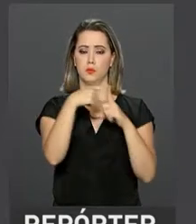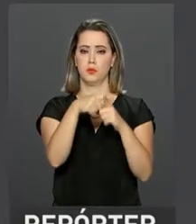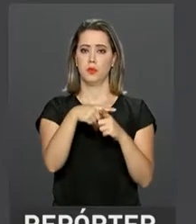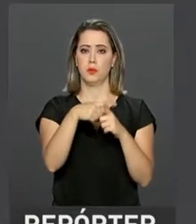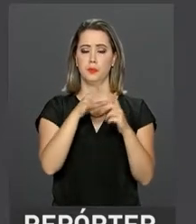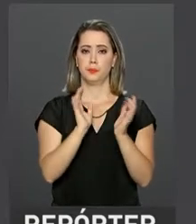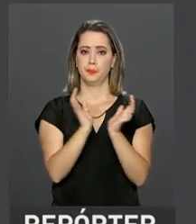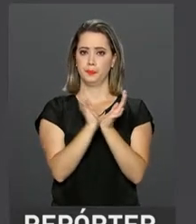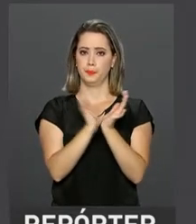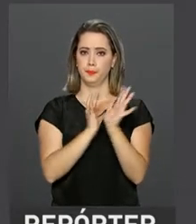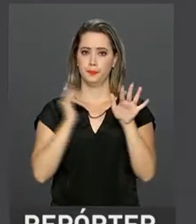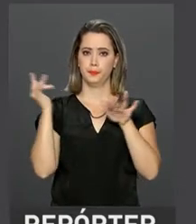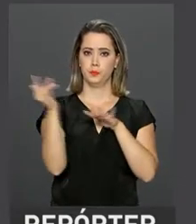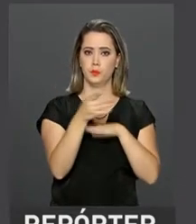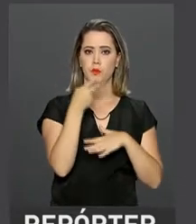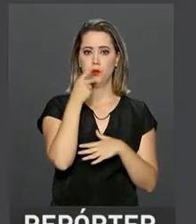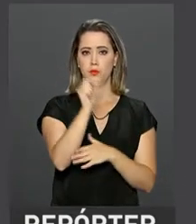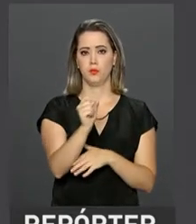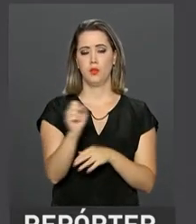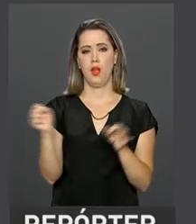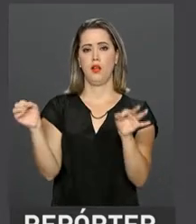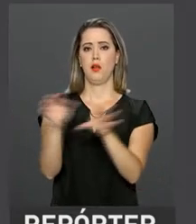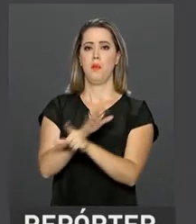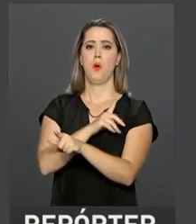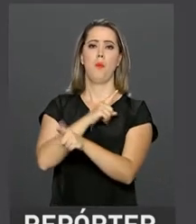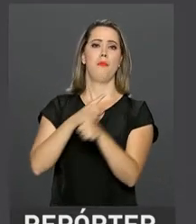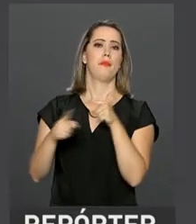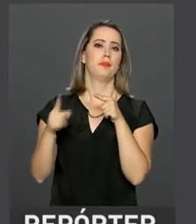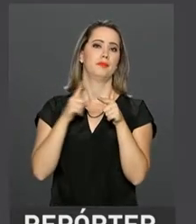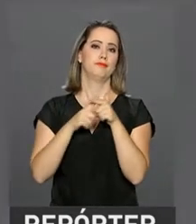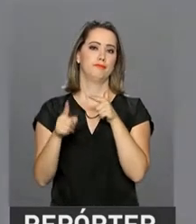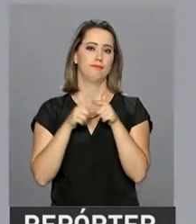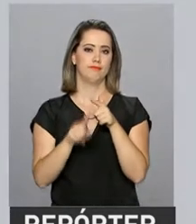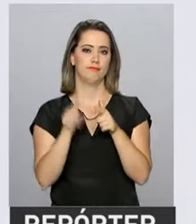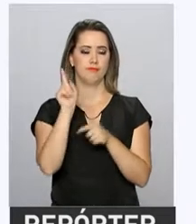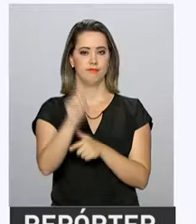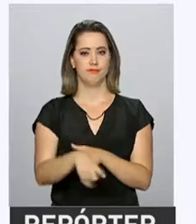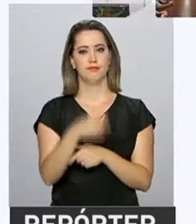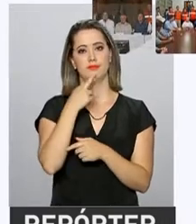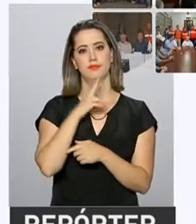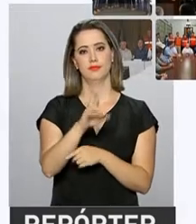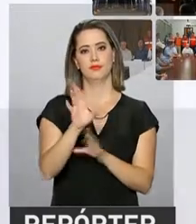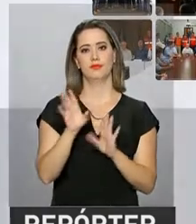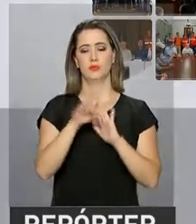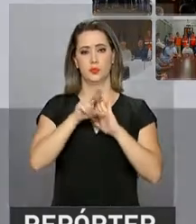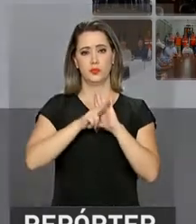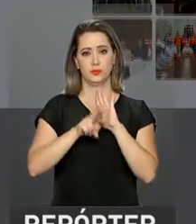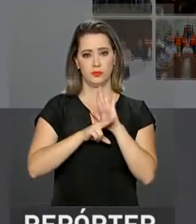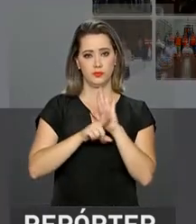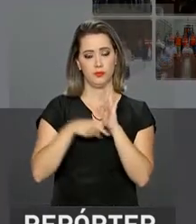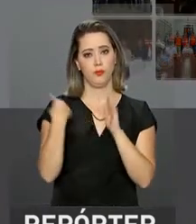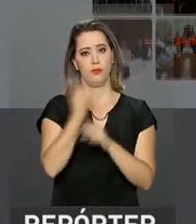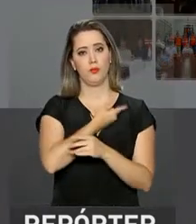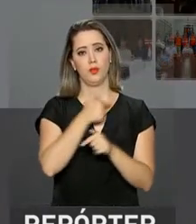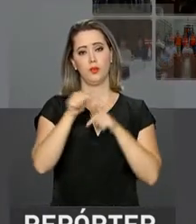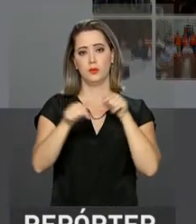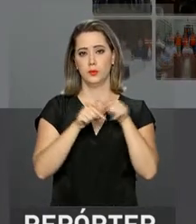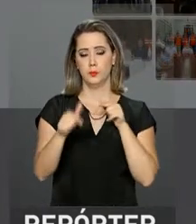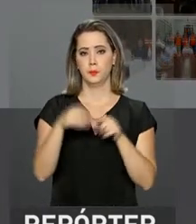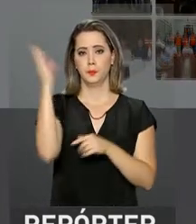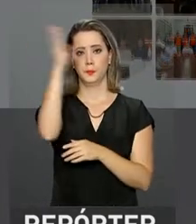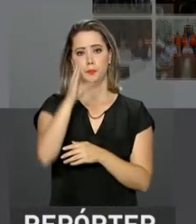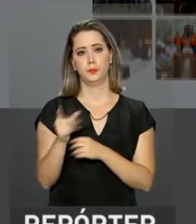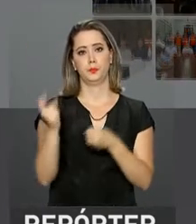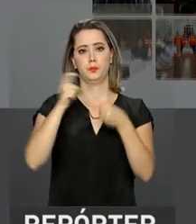pelas redes sociais ele disse acabou a recessão e isso é resultado das medidas que estamos tomando o